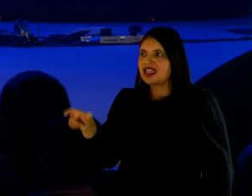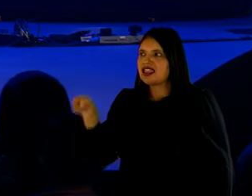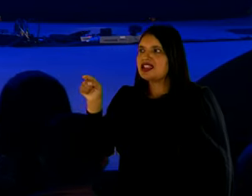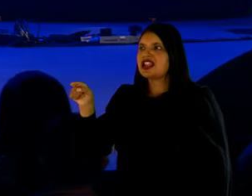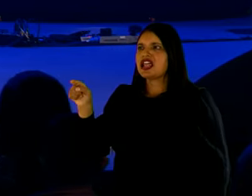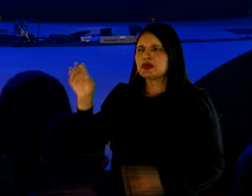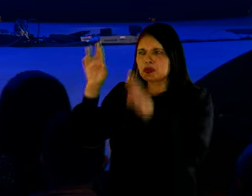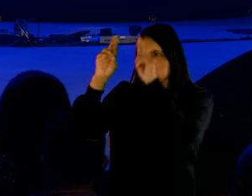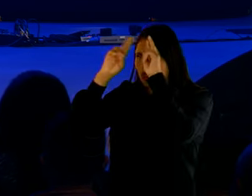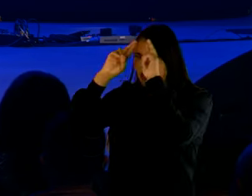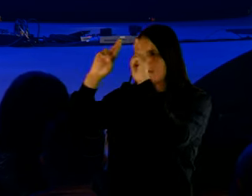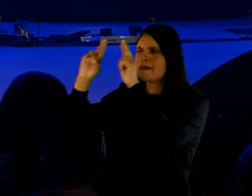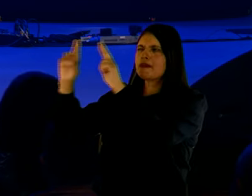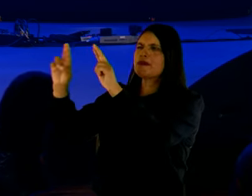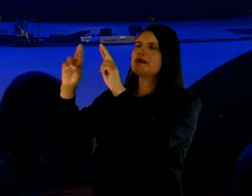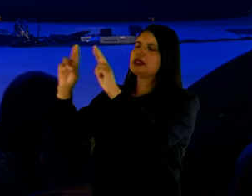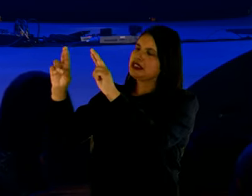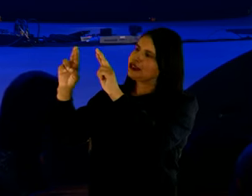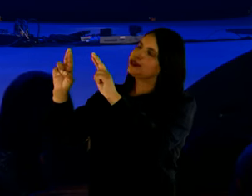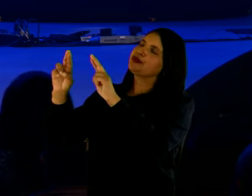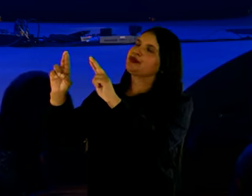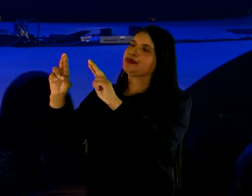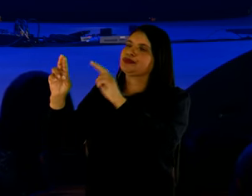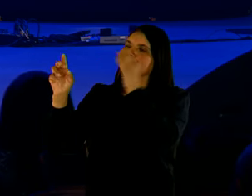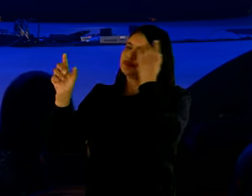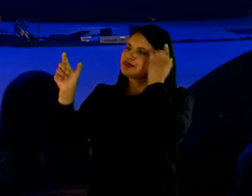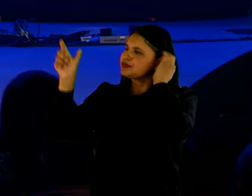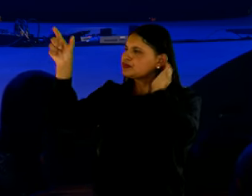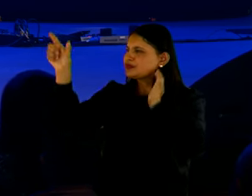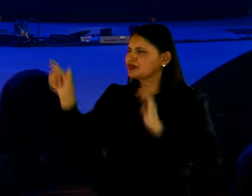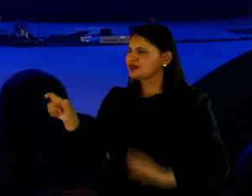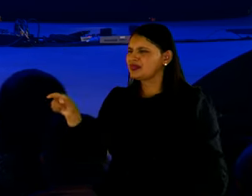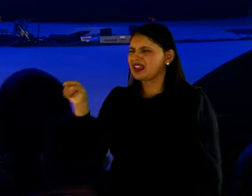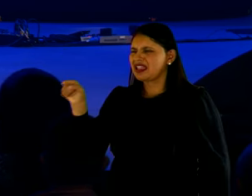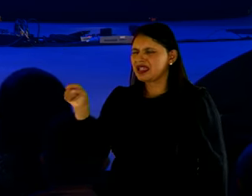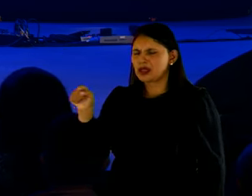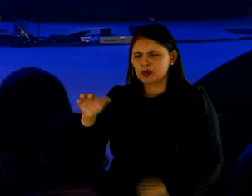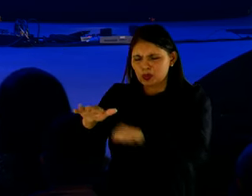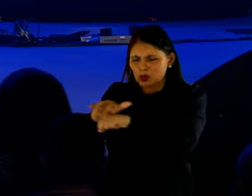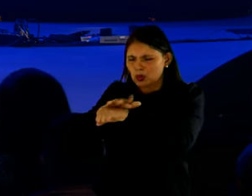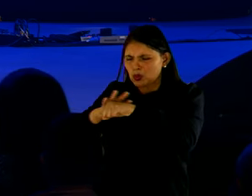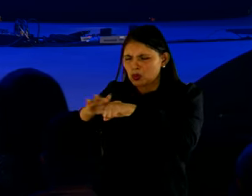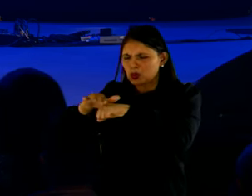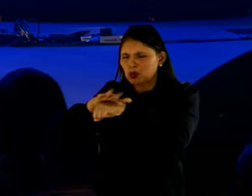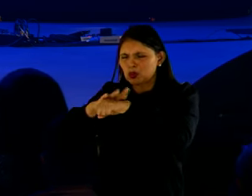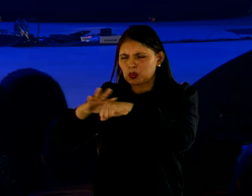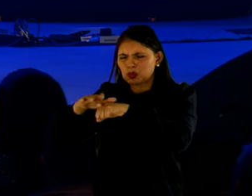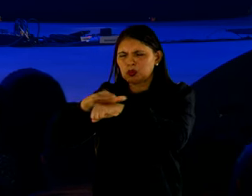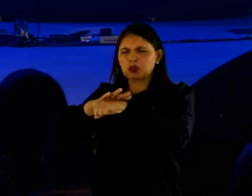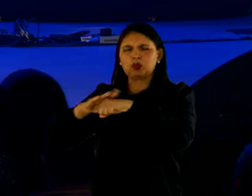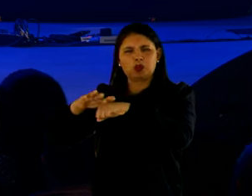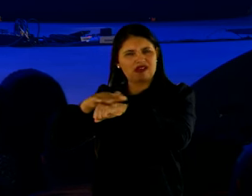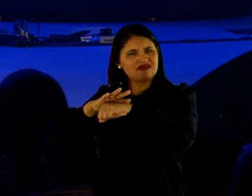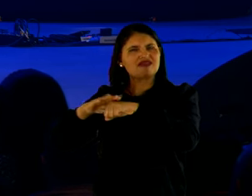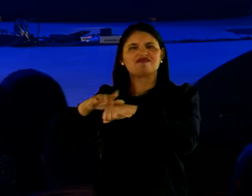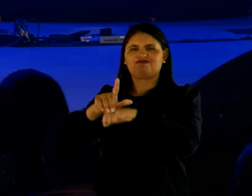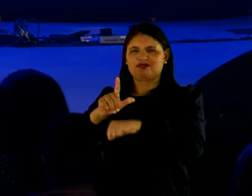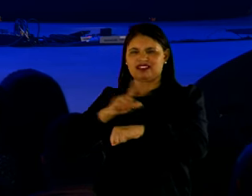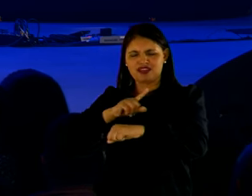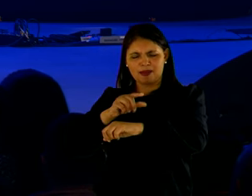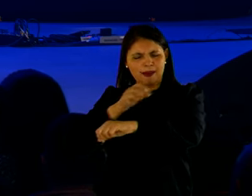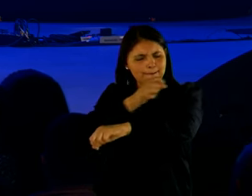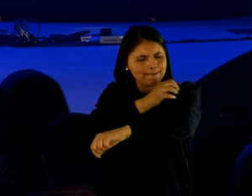um homem que era a pele dele era podre. Mas ele era respeitado pelas